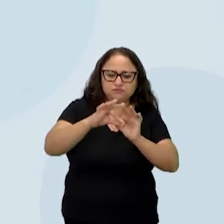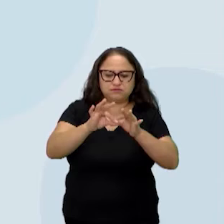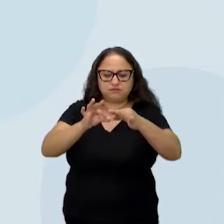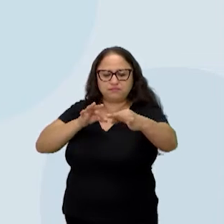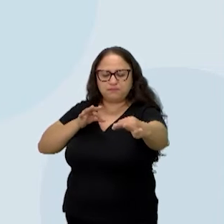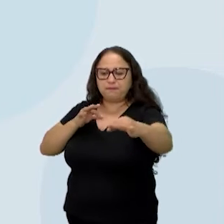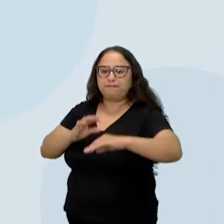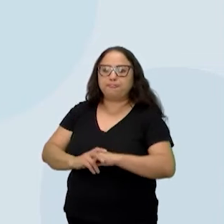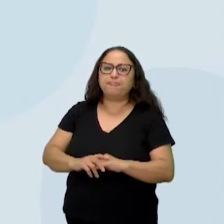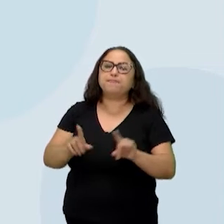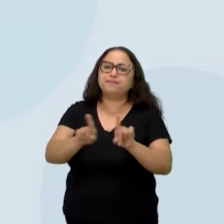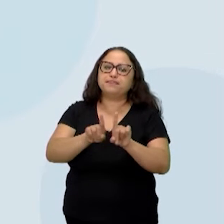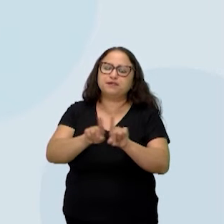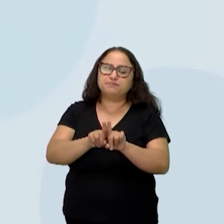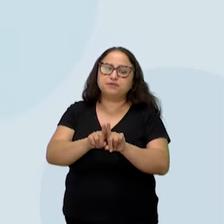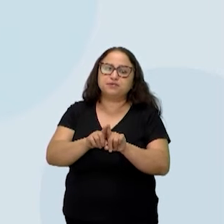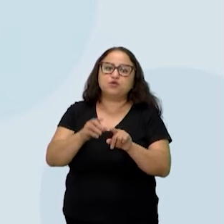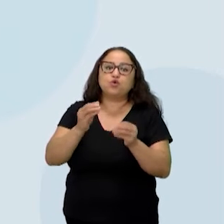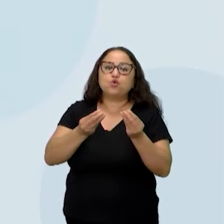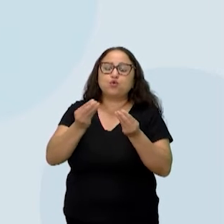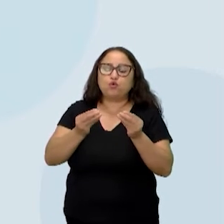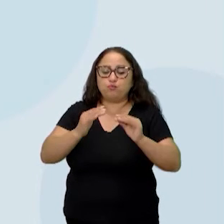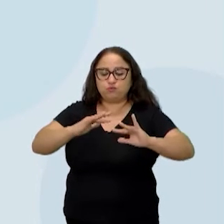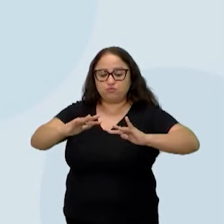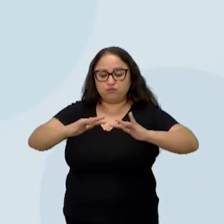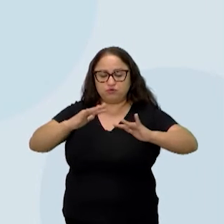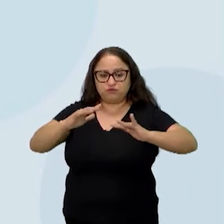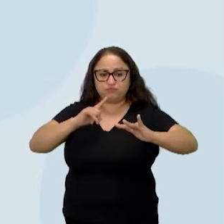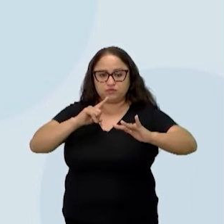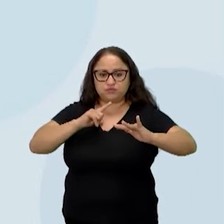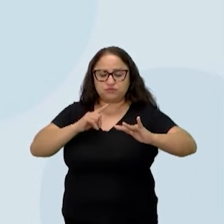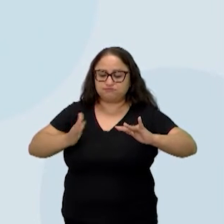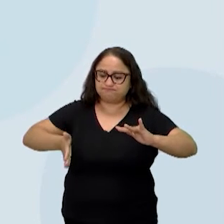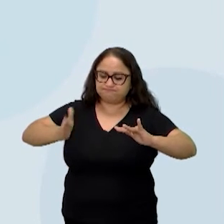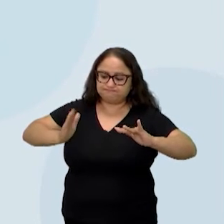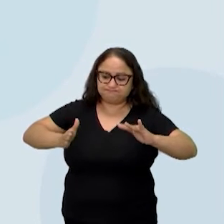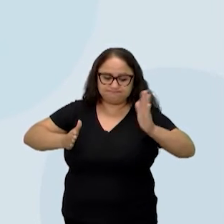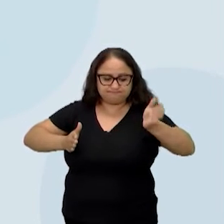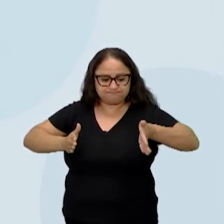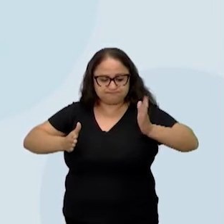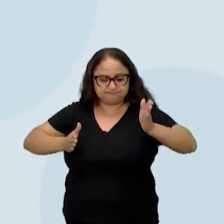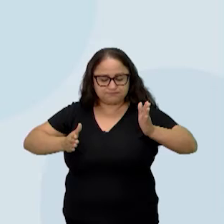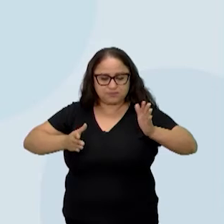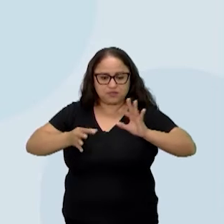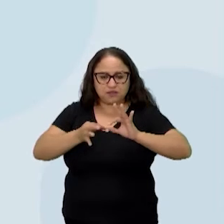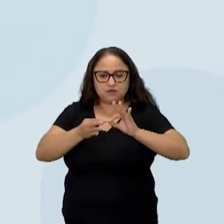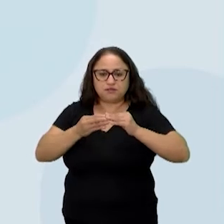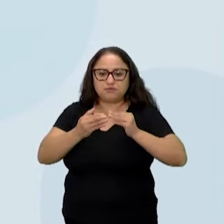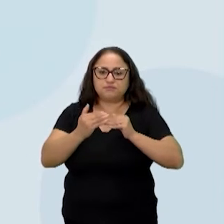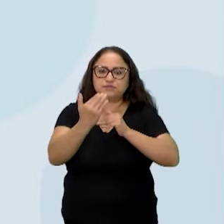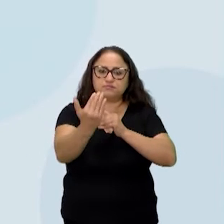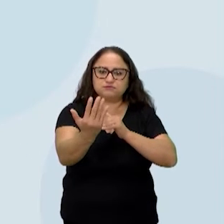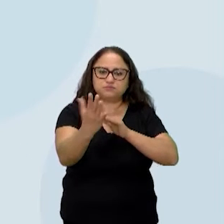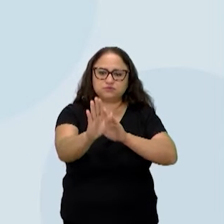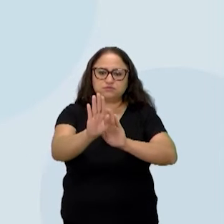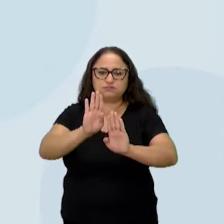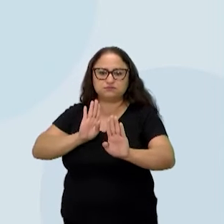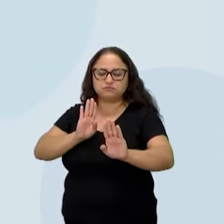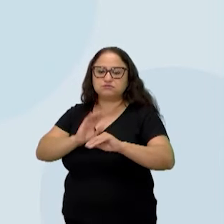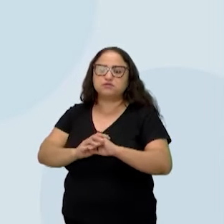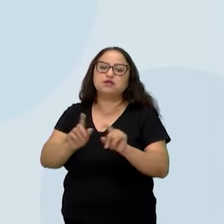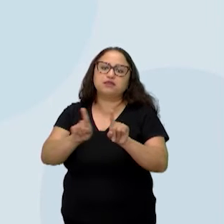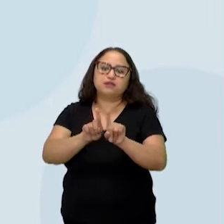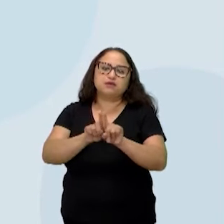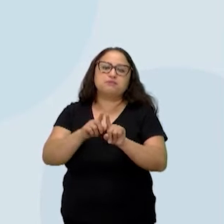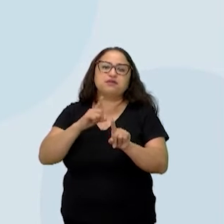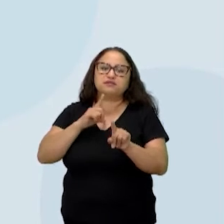né, de traseiras, né, de movimentos, né, na lateral, movimentos para trás, para frente, tá? Aqui a gente vê